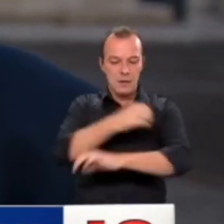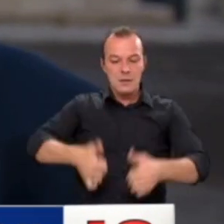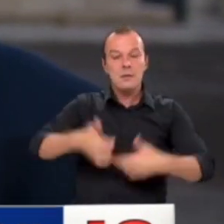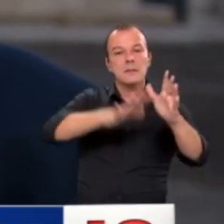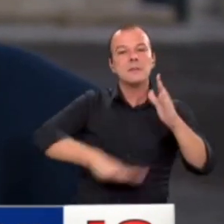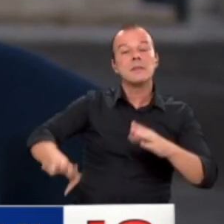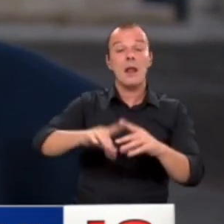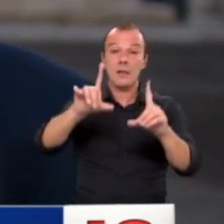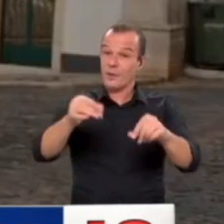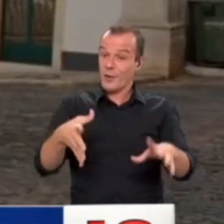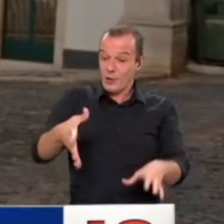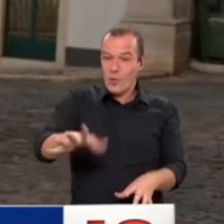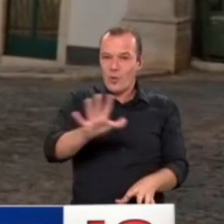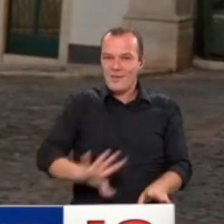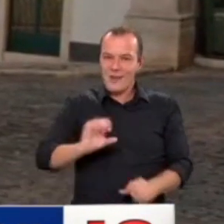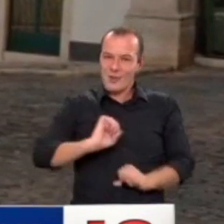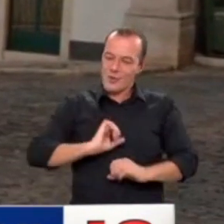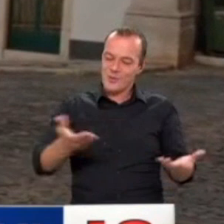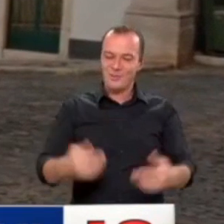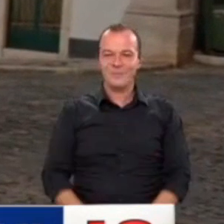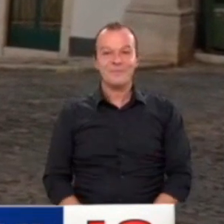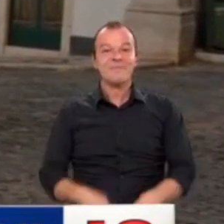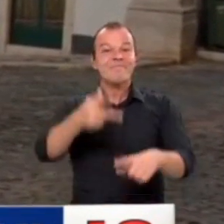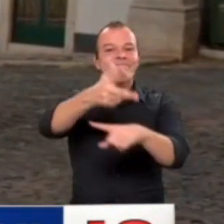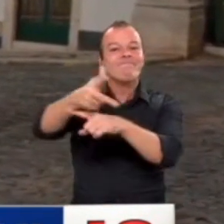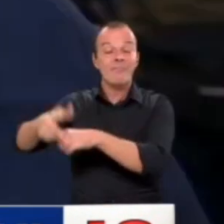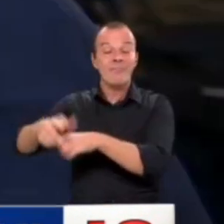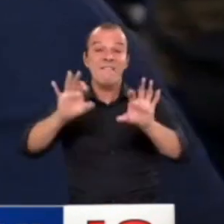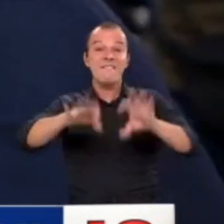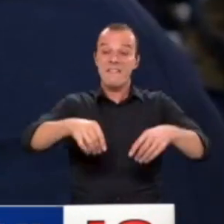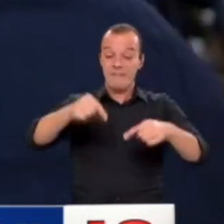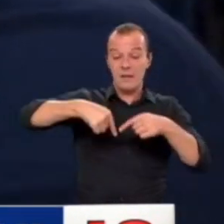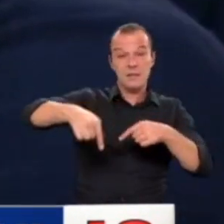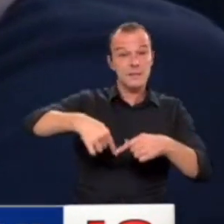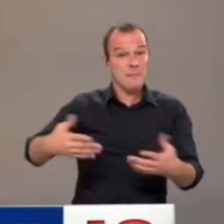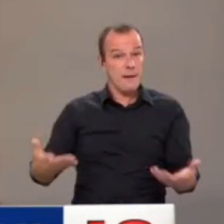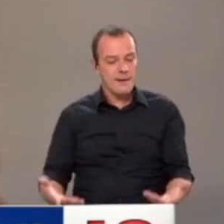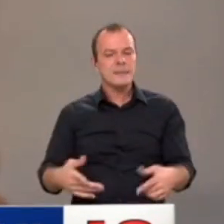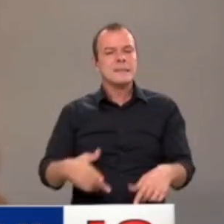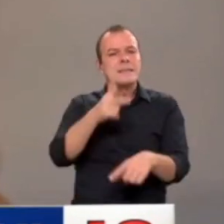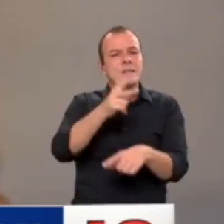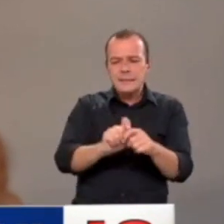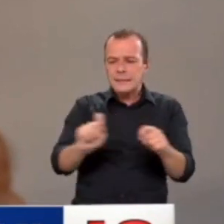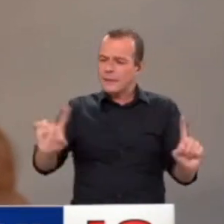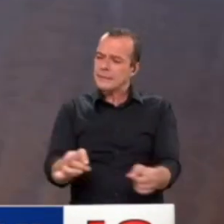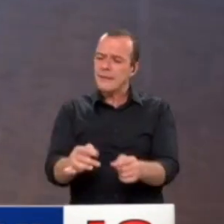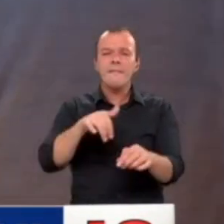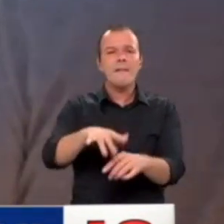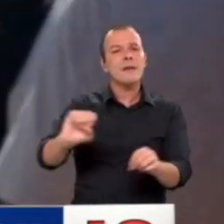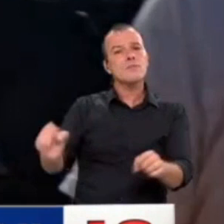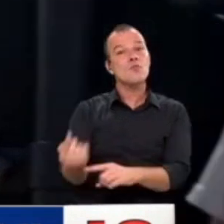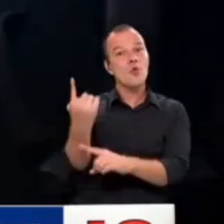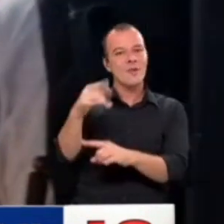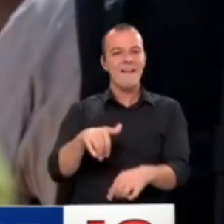nesta cidade e no nosso concelho. As filmagens terminaram esta semana. A minissérie vai estrear em breve